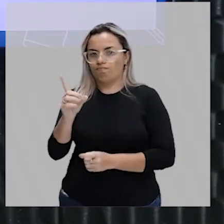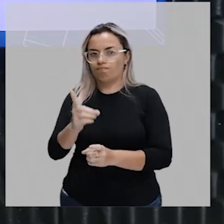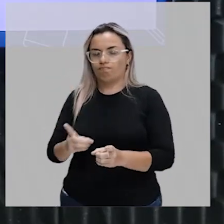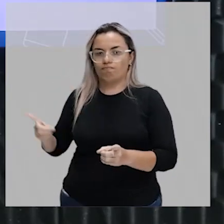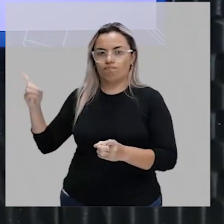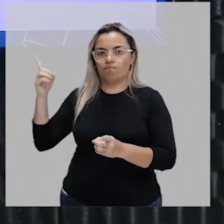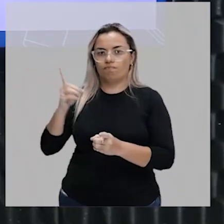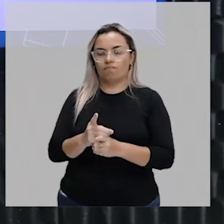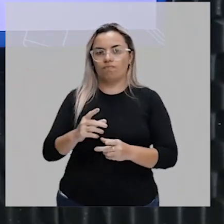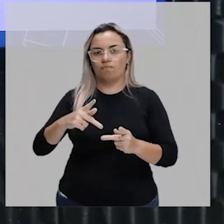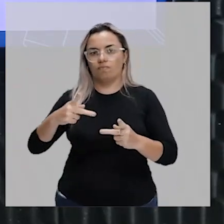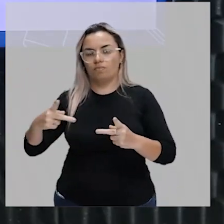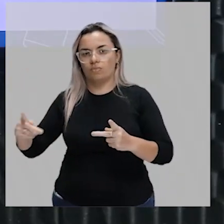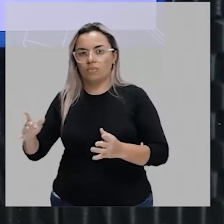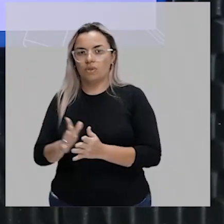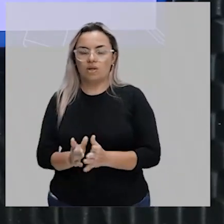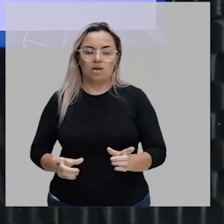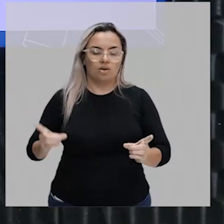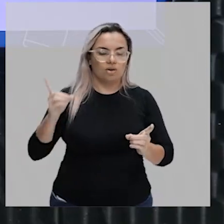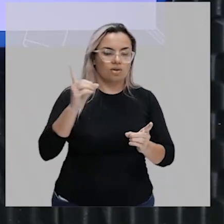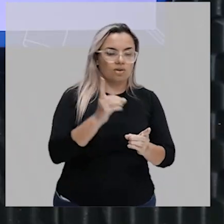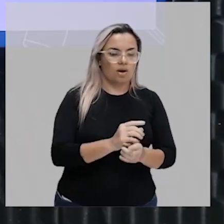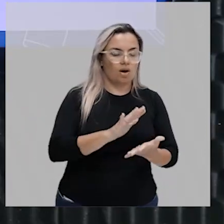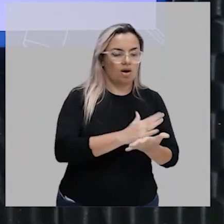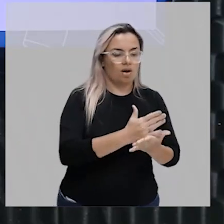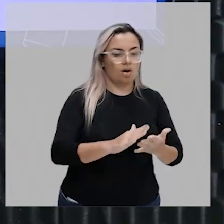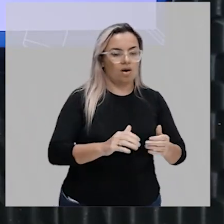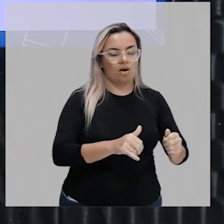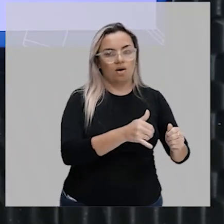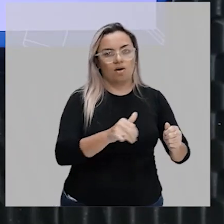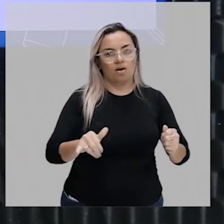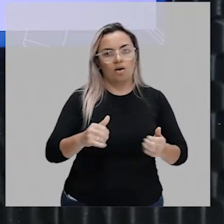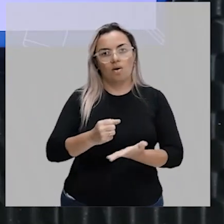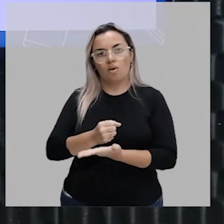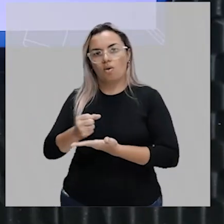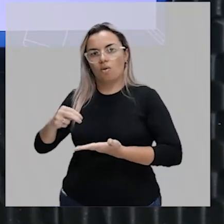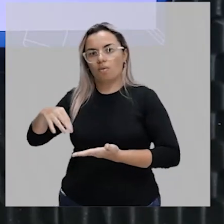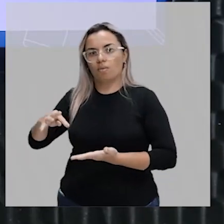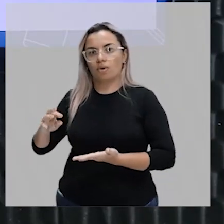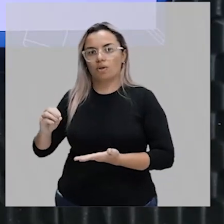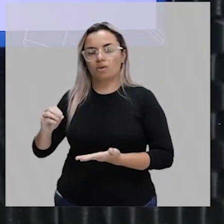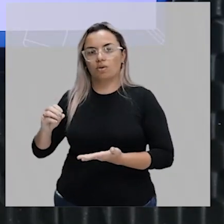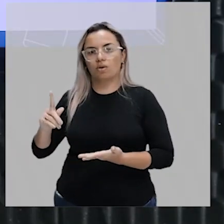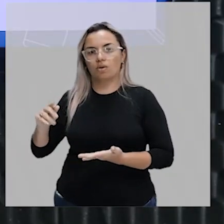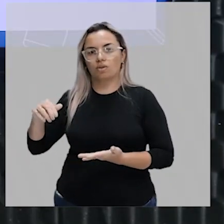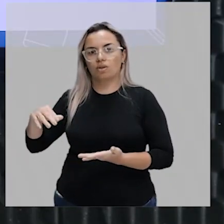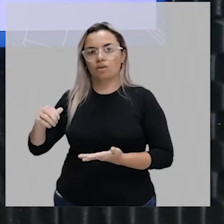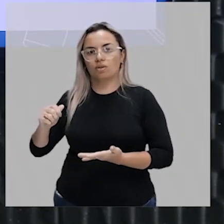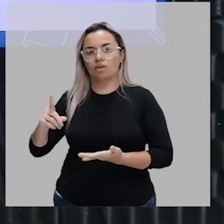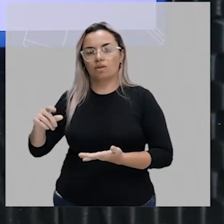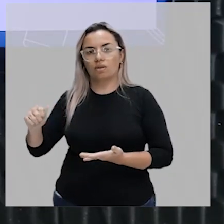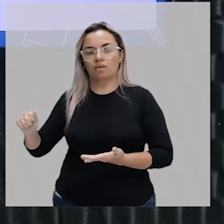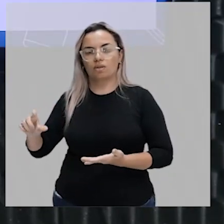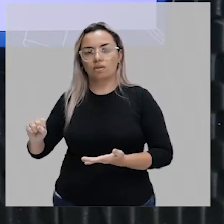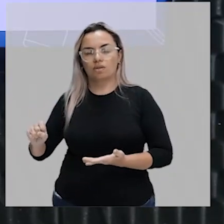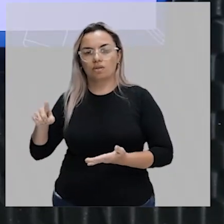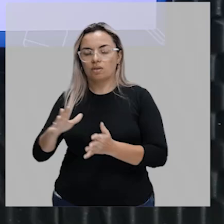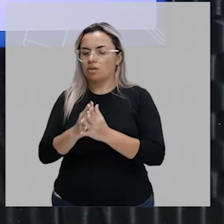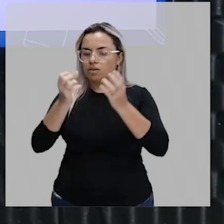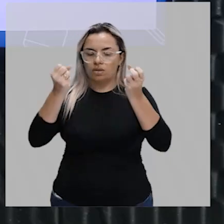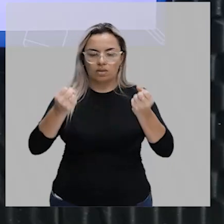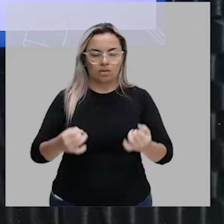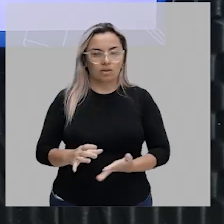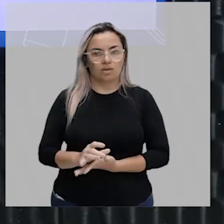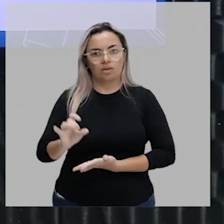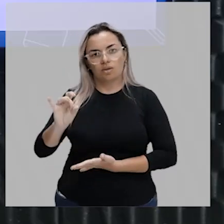encontrado proteína, foi encontrados alguns aminoácidos, algumas bases nitrogenadas. Então, esse experimento explica apenas como